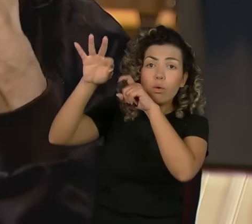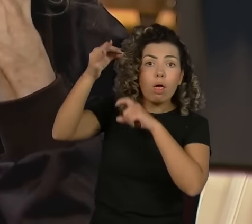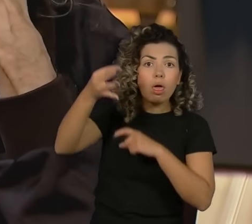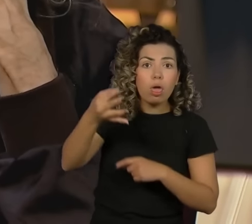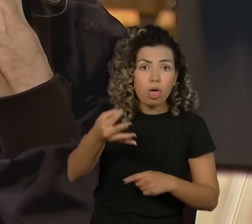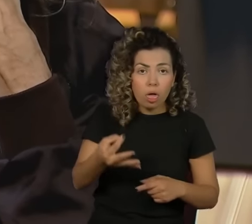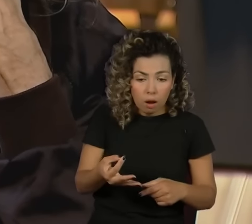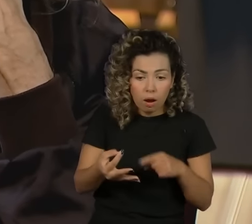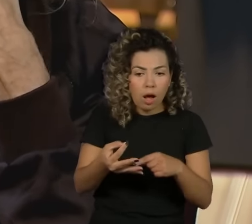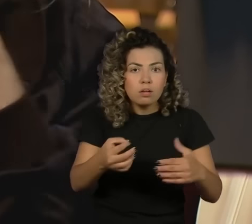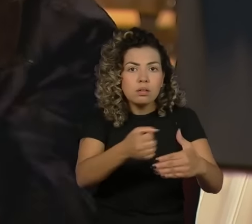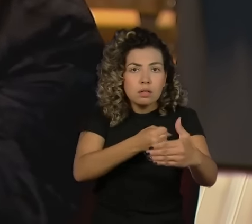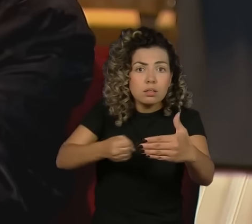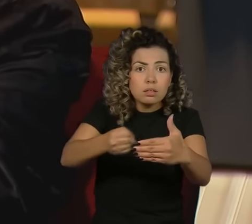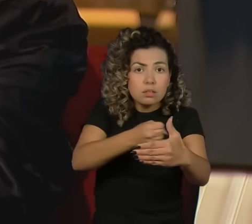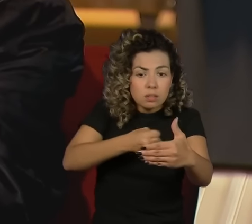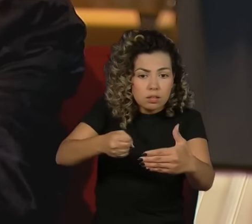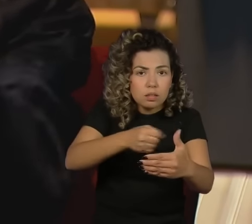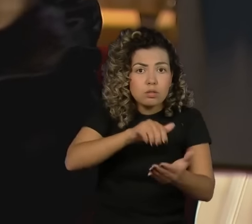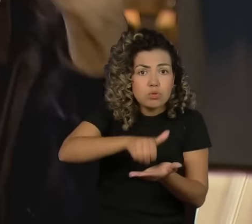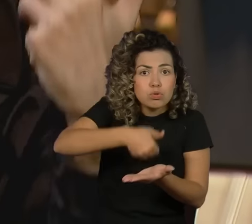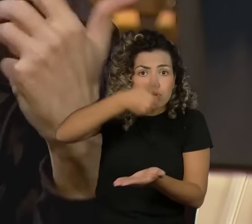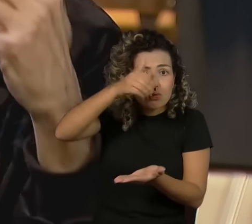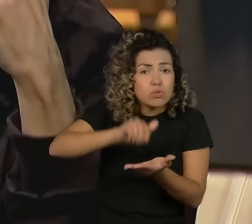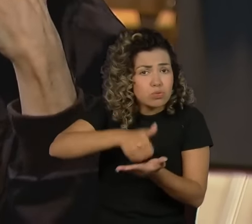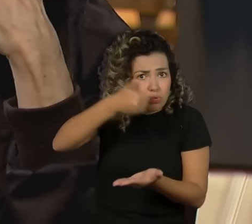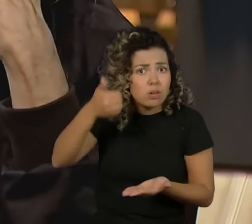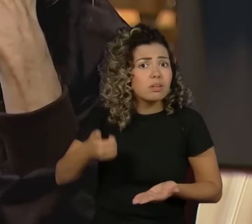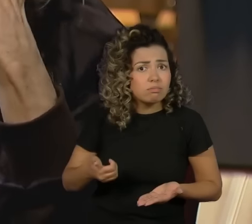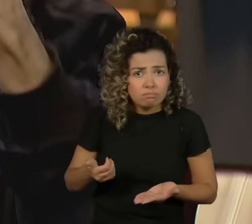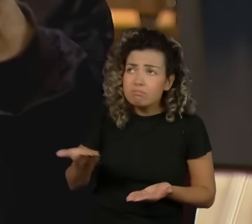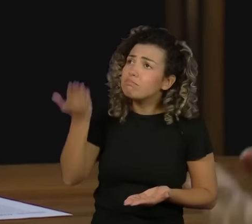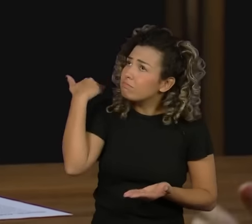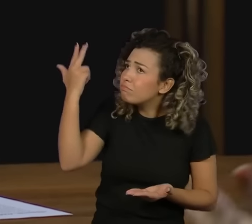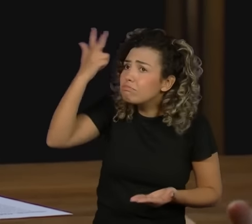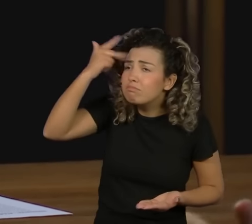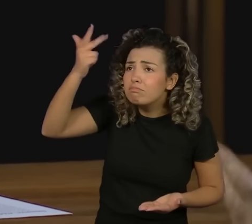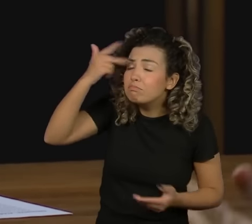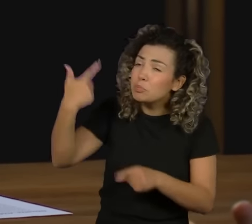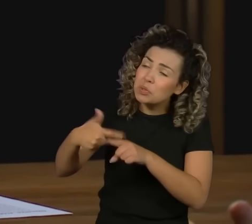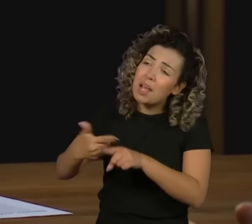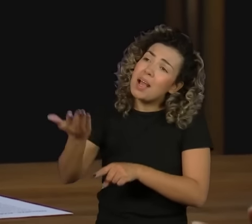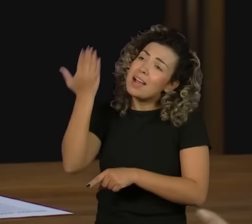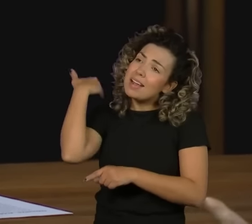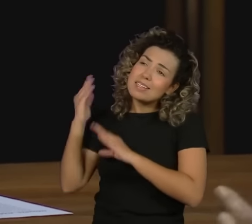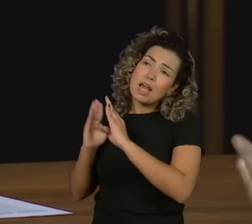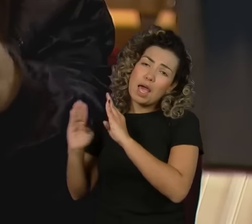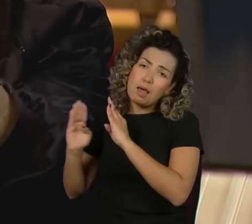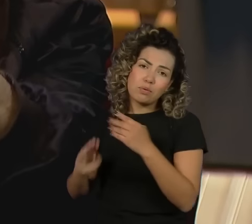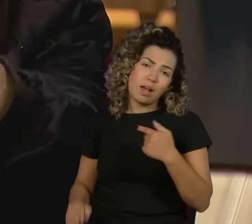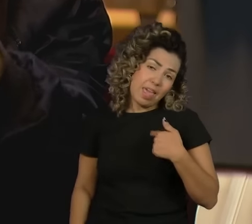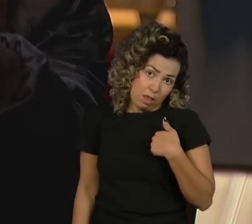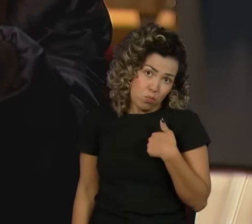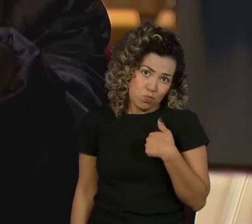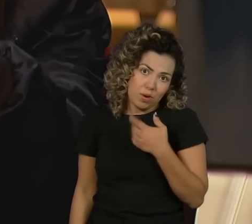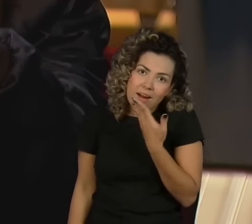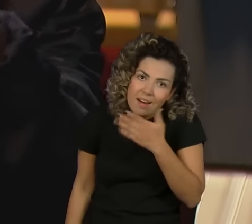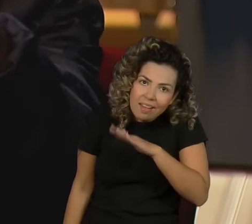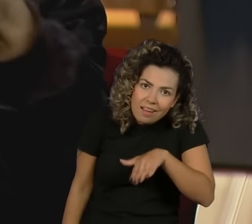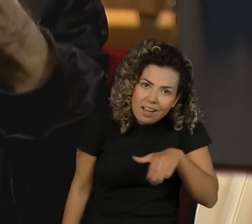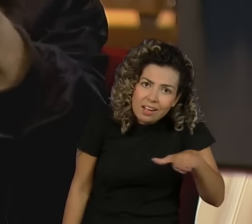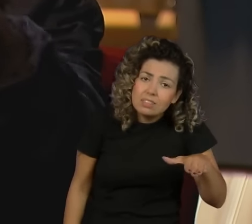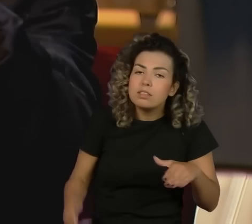para danar, cara. E eles matavam e traziam. Porque nessa época eram crianças, eu era criança, nessa